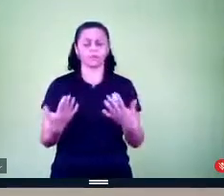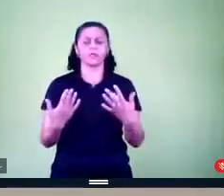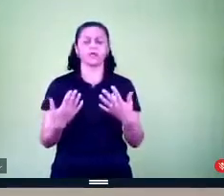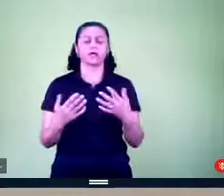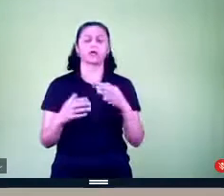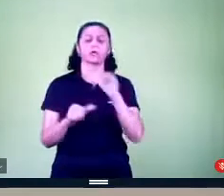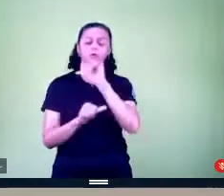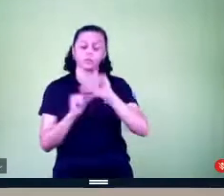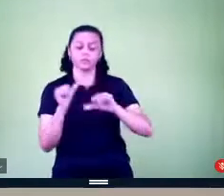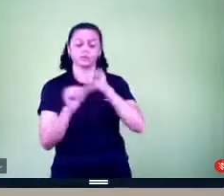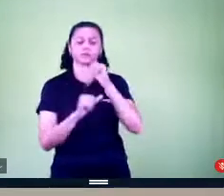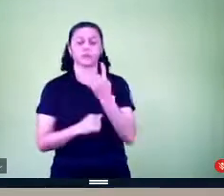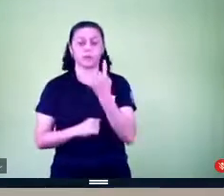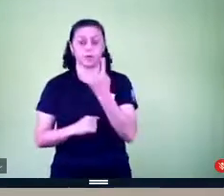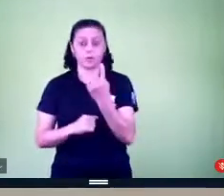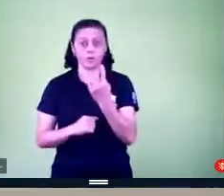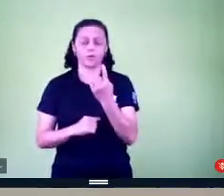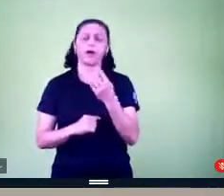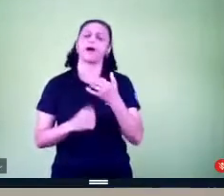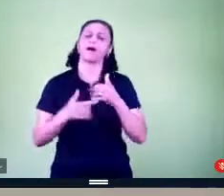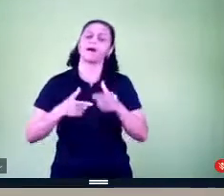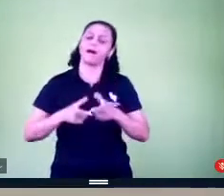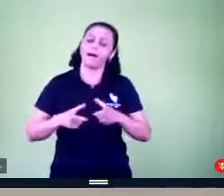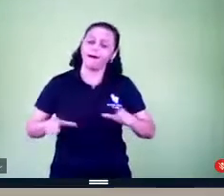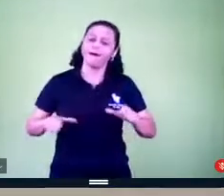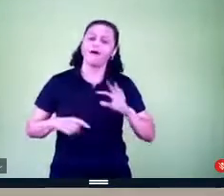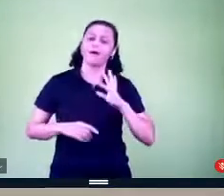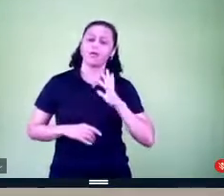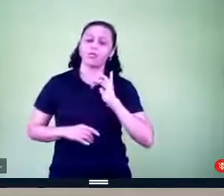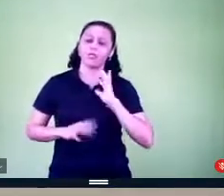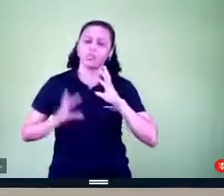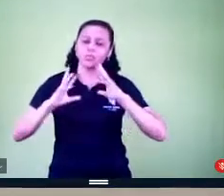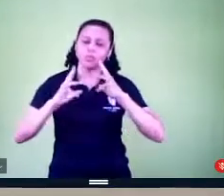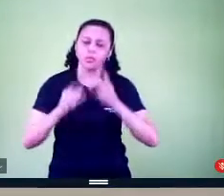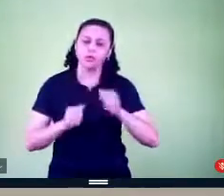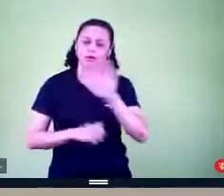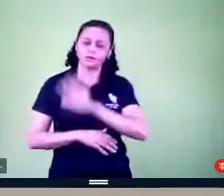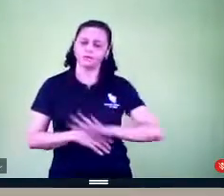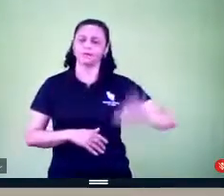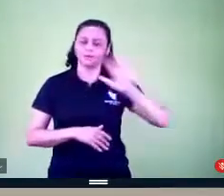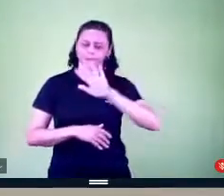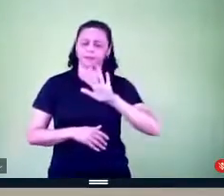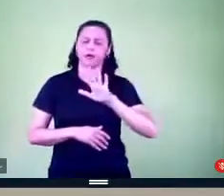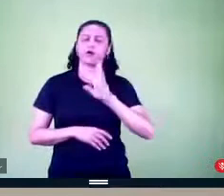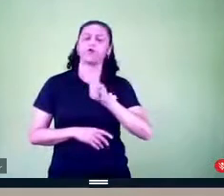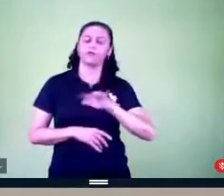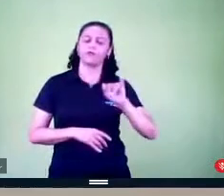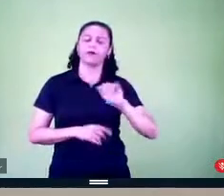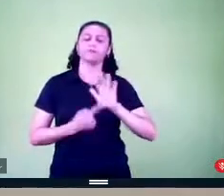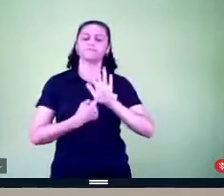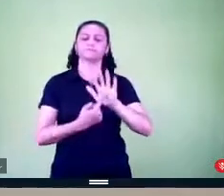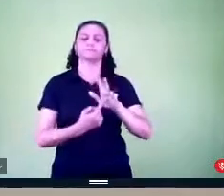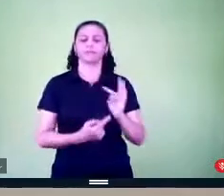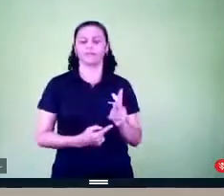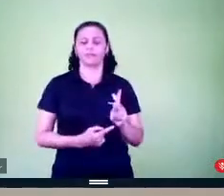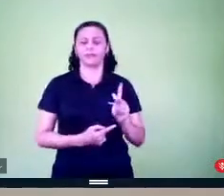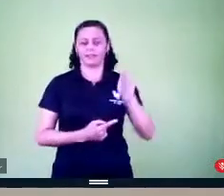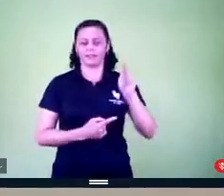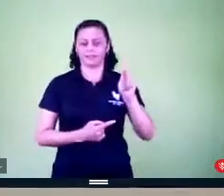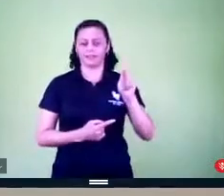fonte passando pelo meu resistor equivalente vai me dar uma tensão. E a tensão da